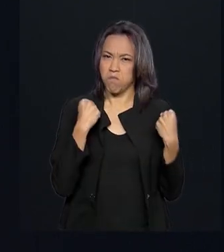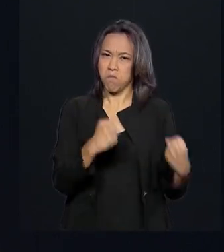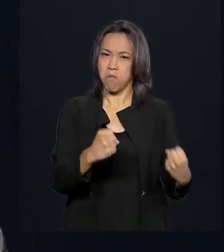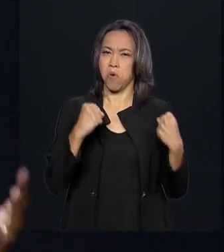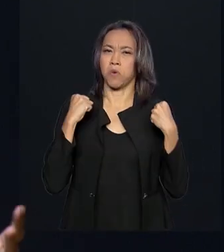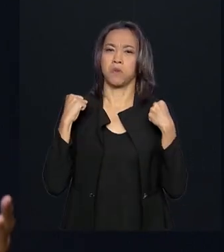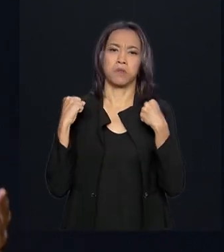mundo.